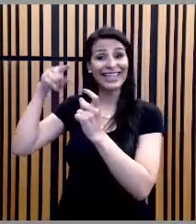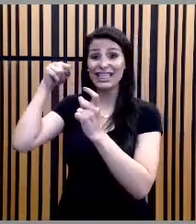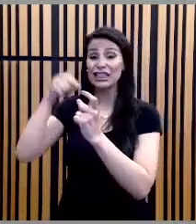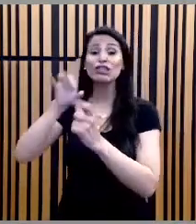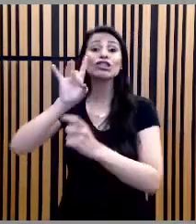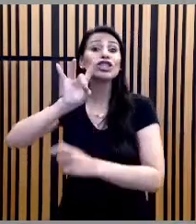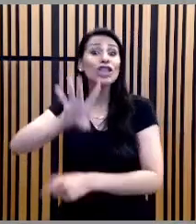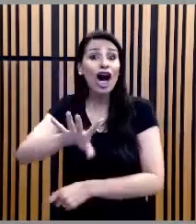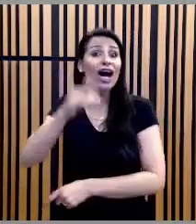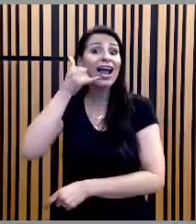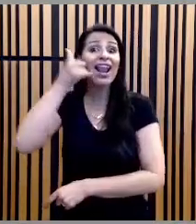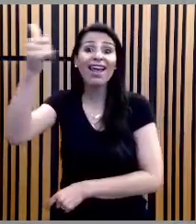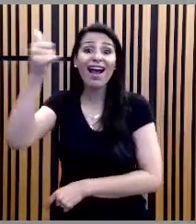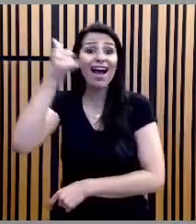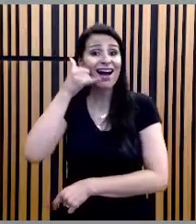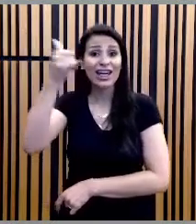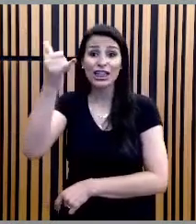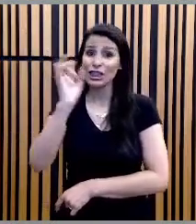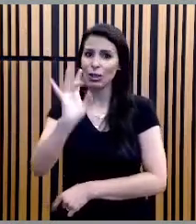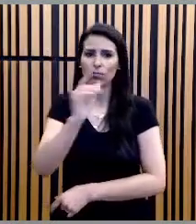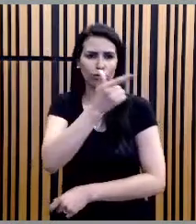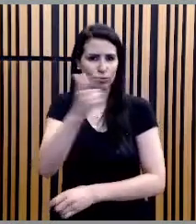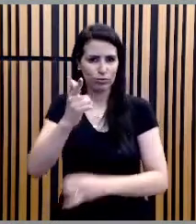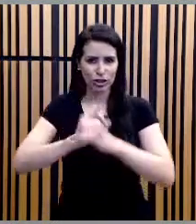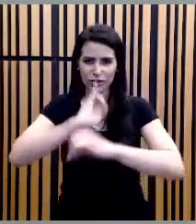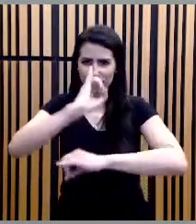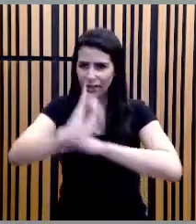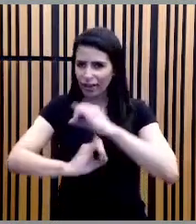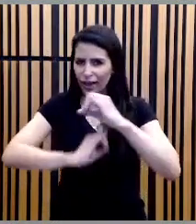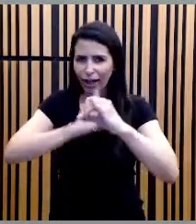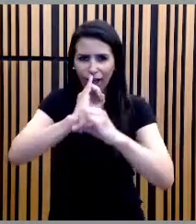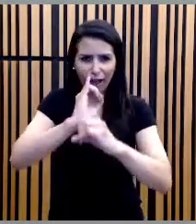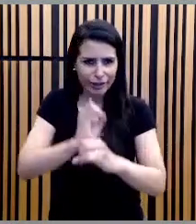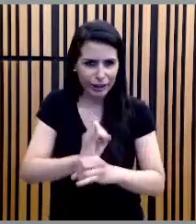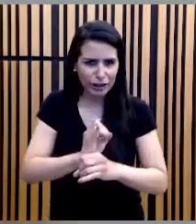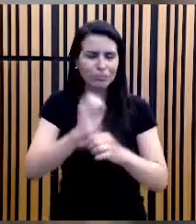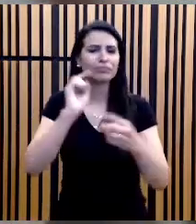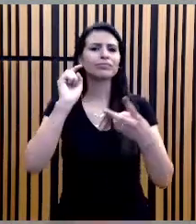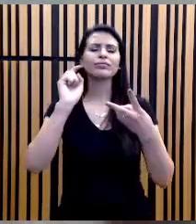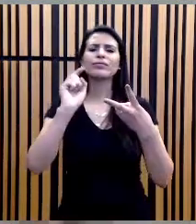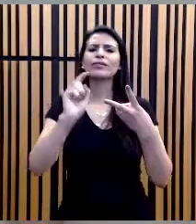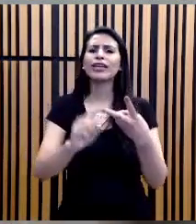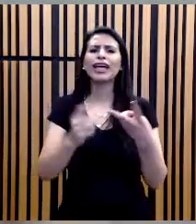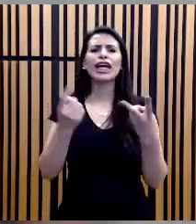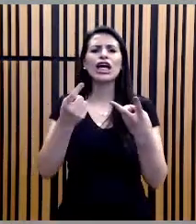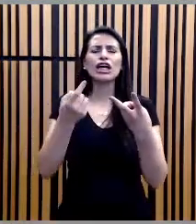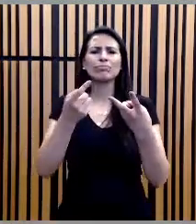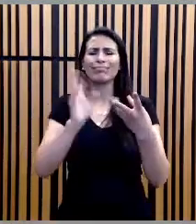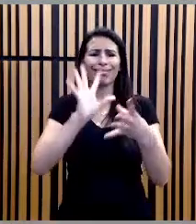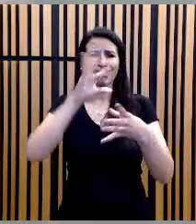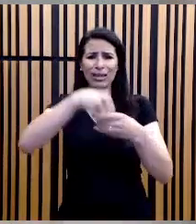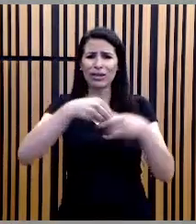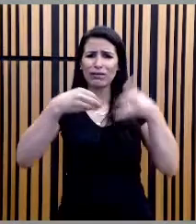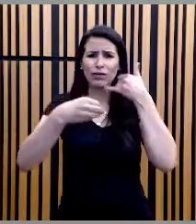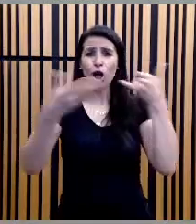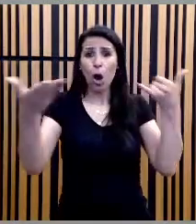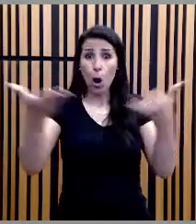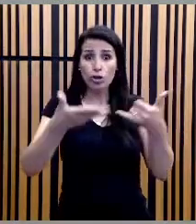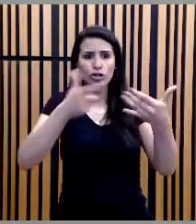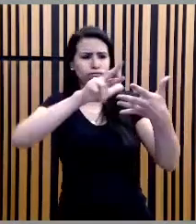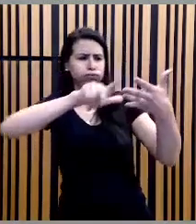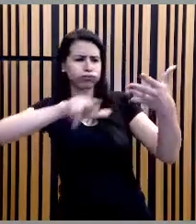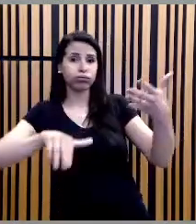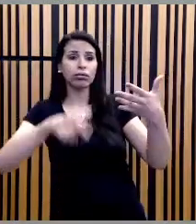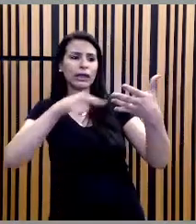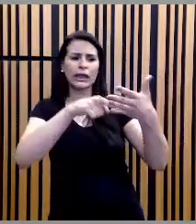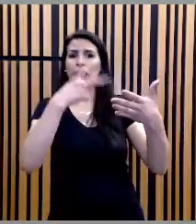para fazer ligação. Não tinha internet, muito menos tudo que a gente tem hoje no celular. O celular hoje é um